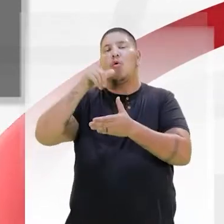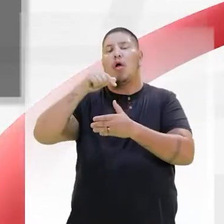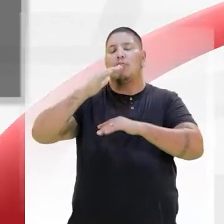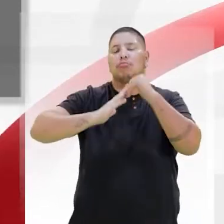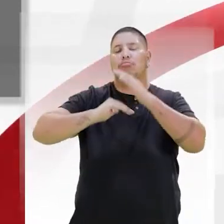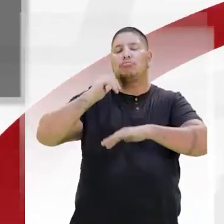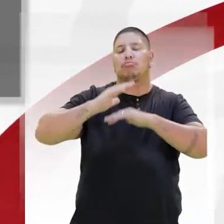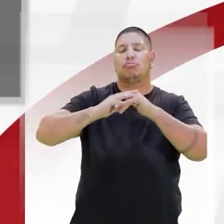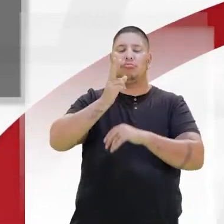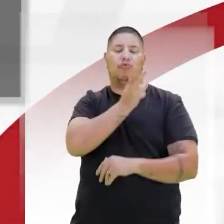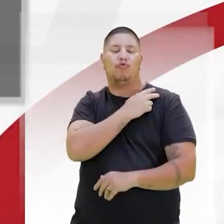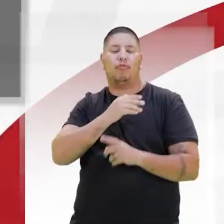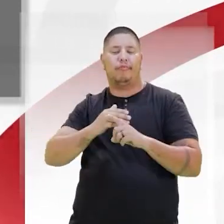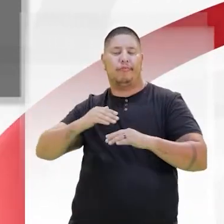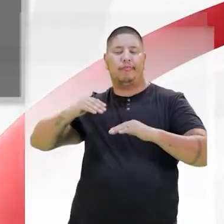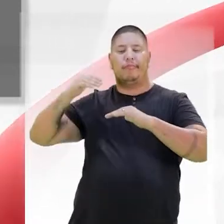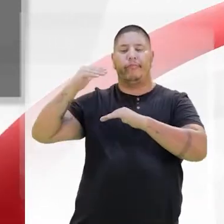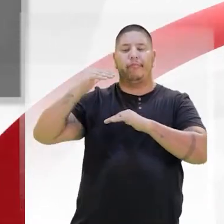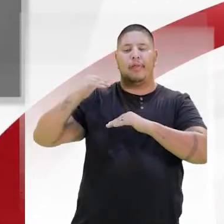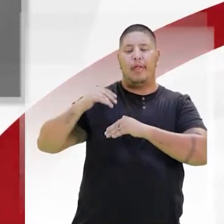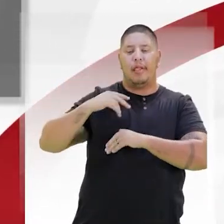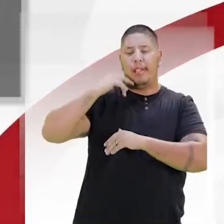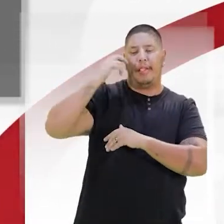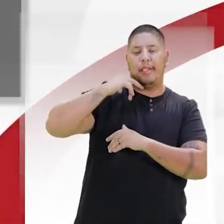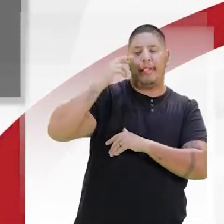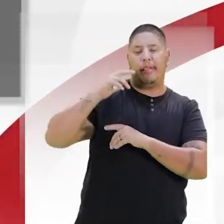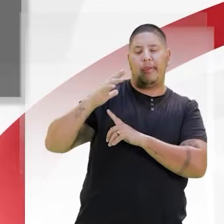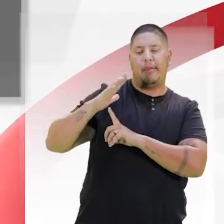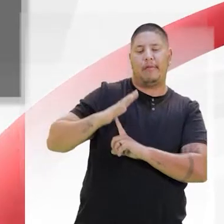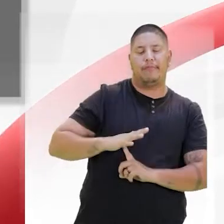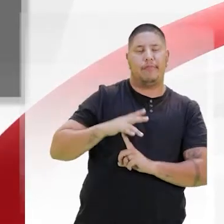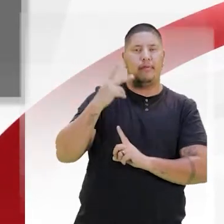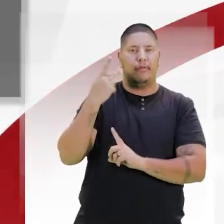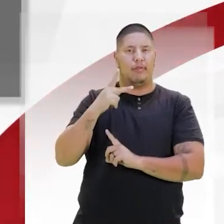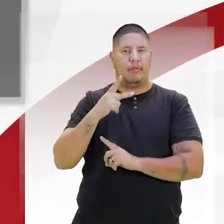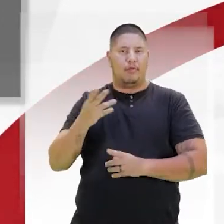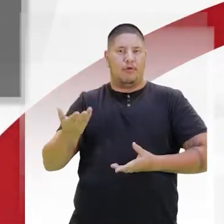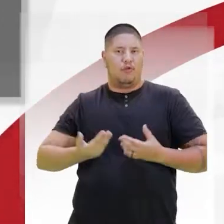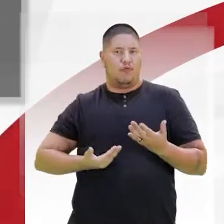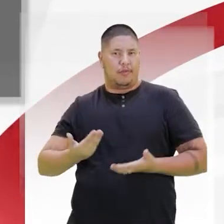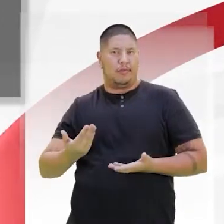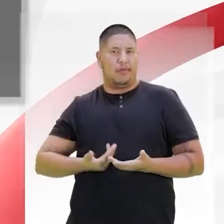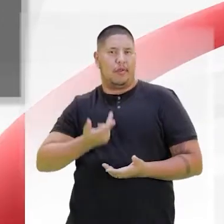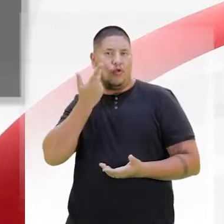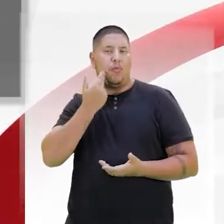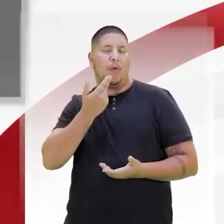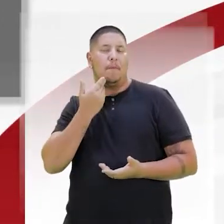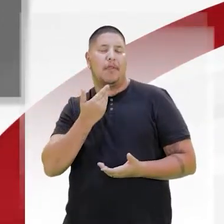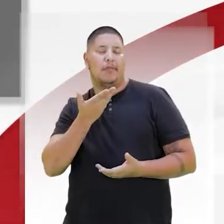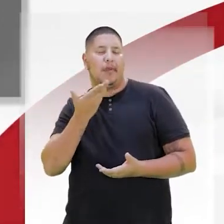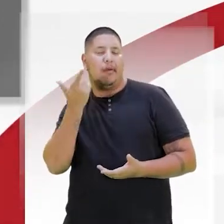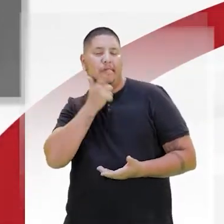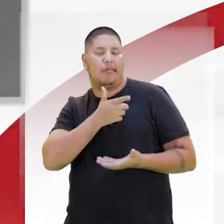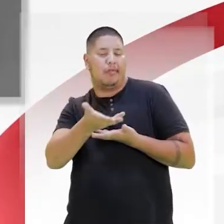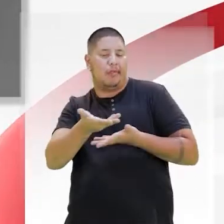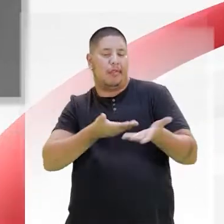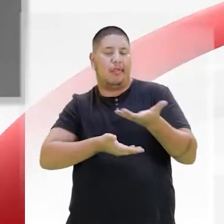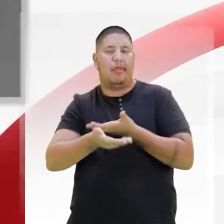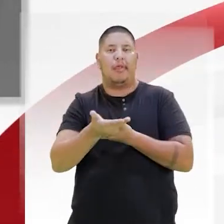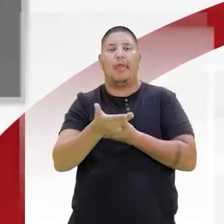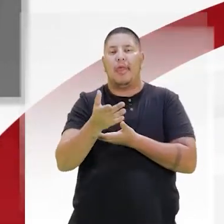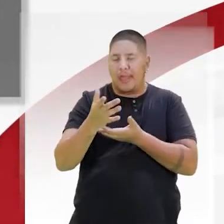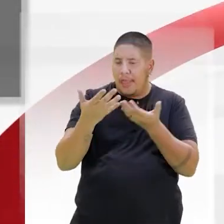superiores hierárquicos que constrangem intencionalmente os seus inferiores, normalmente em troca de benefícios, a